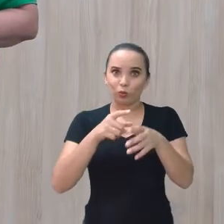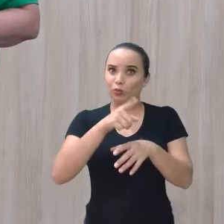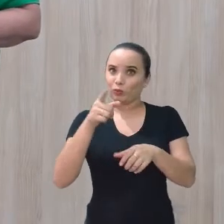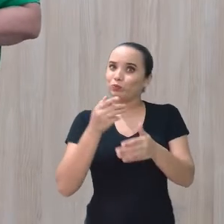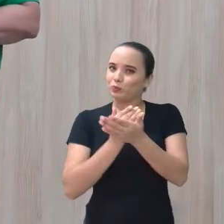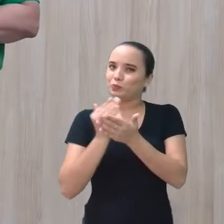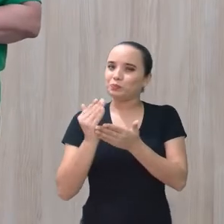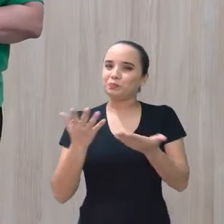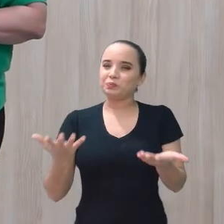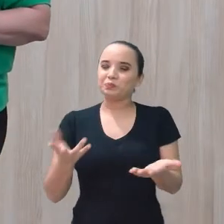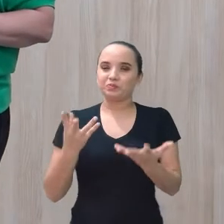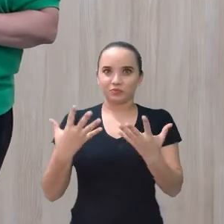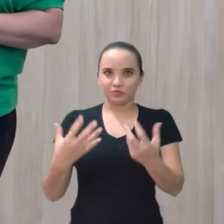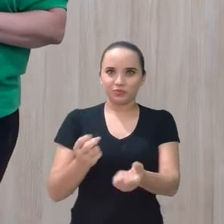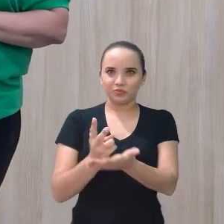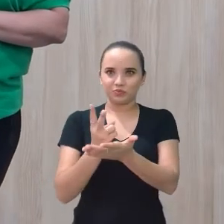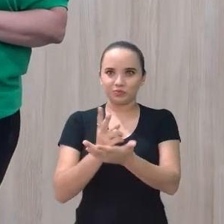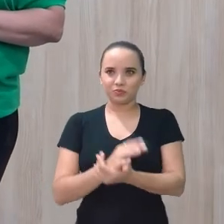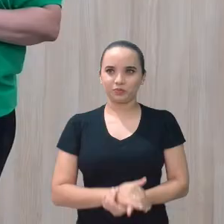seguindo.